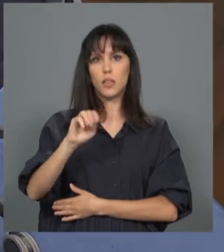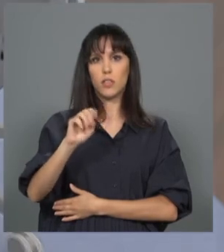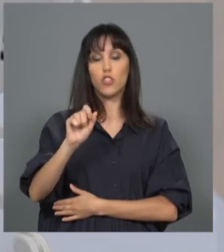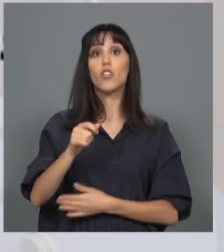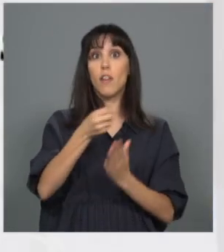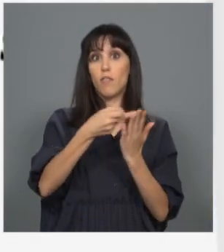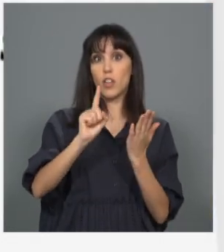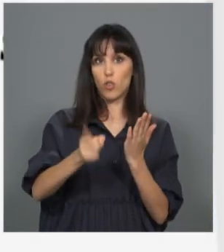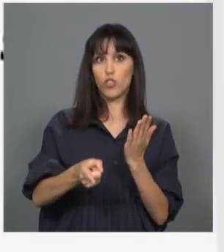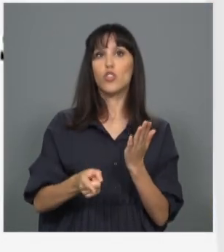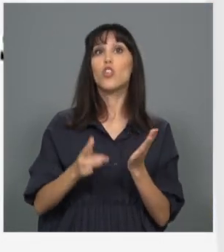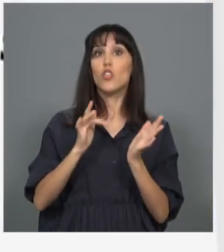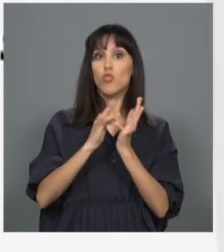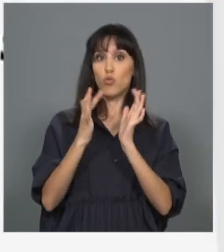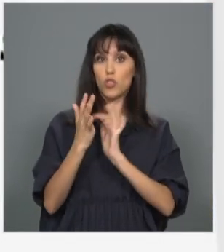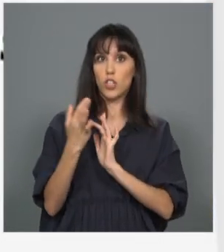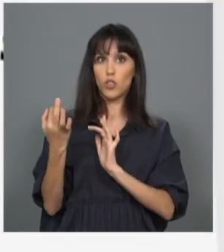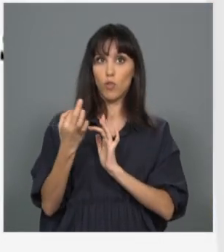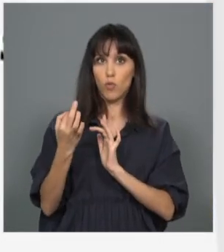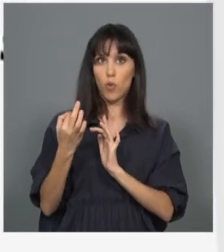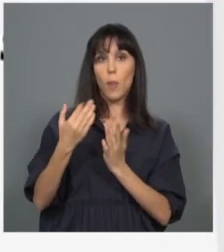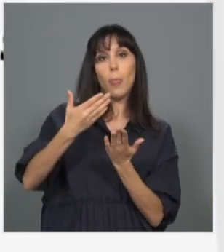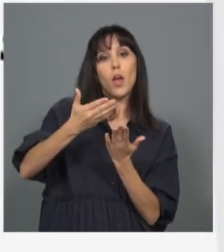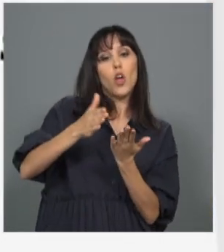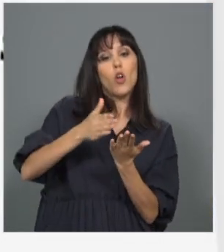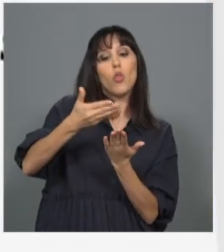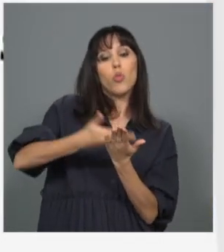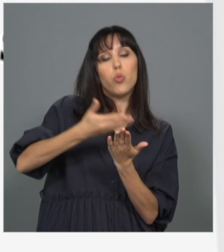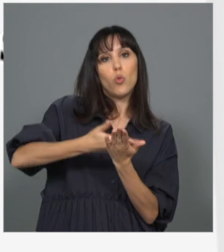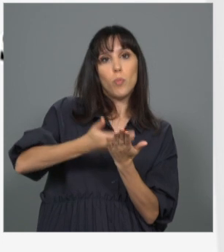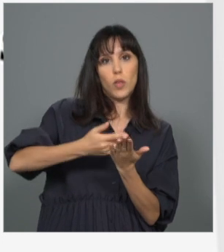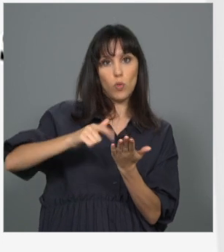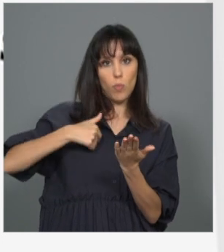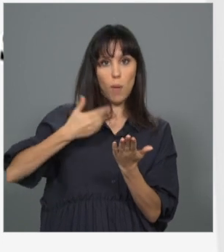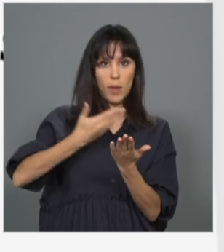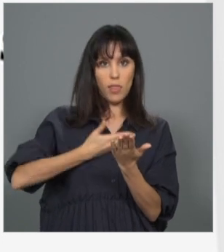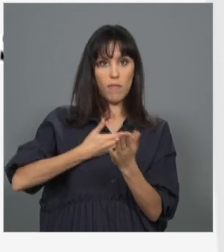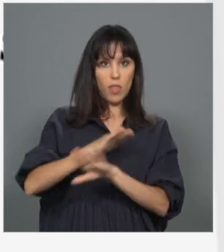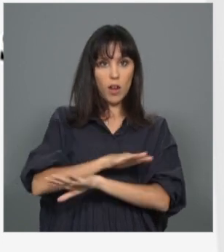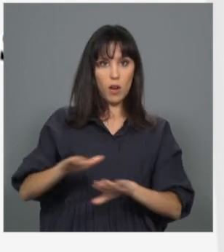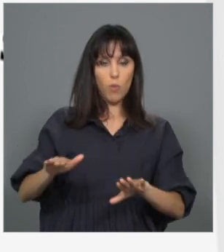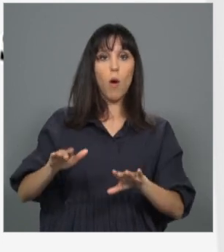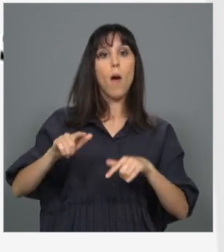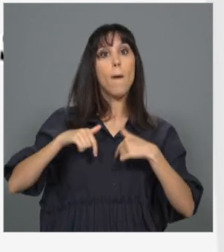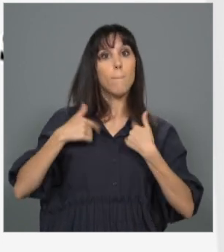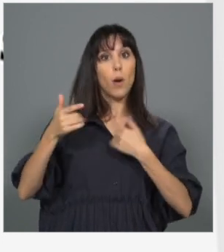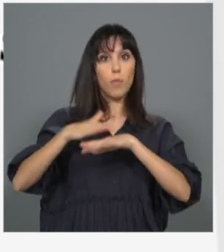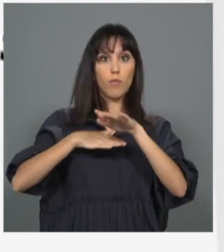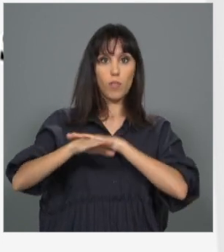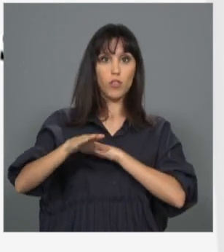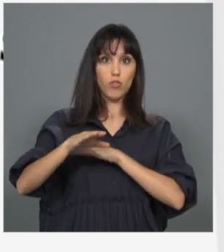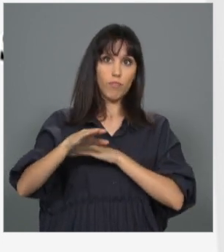Cristo anulou o documento da nossa dívida com as suas disposições contra